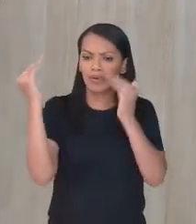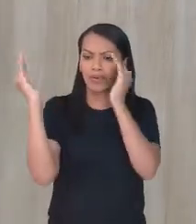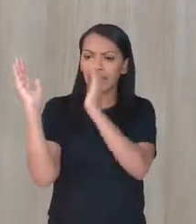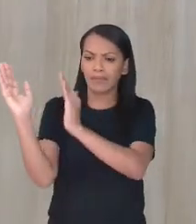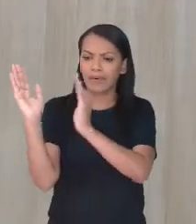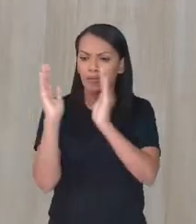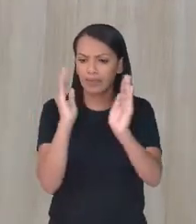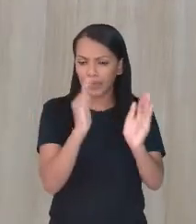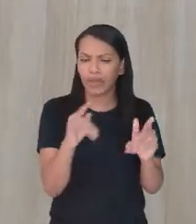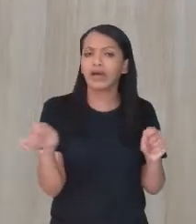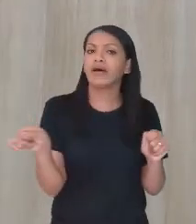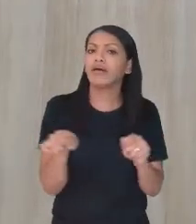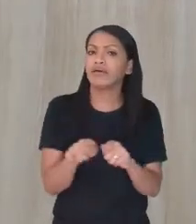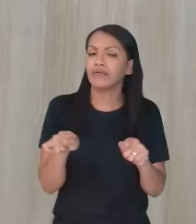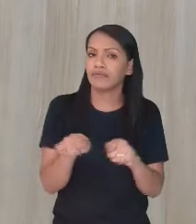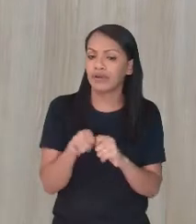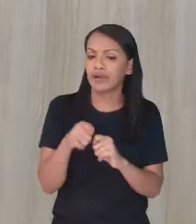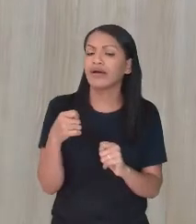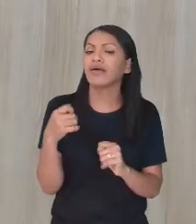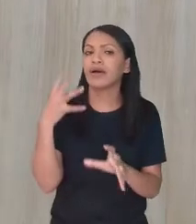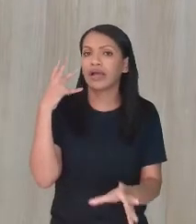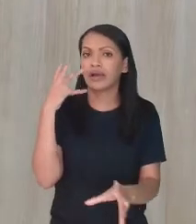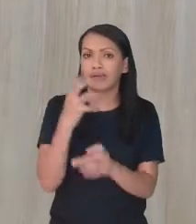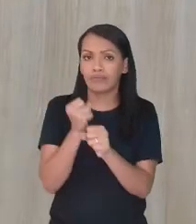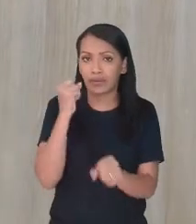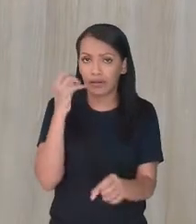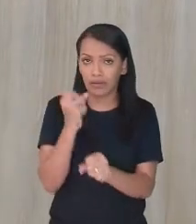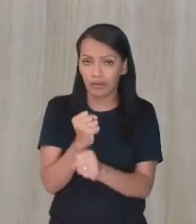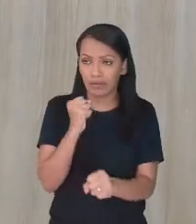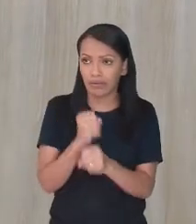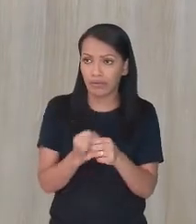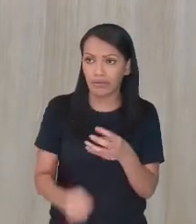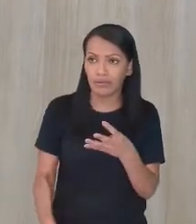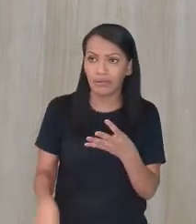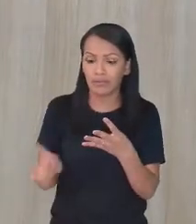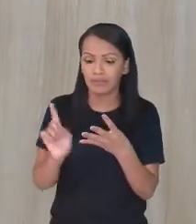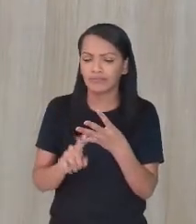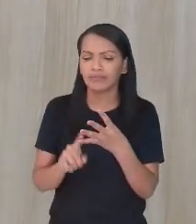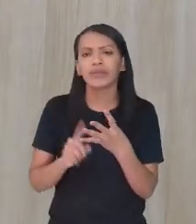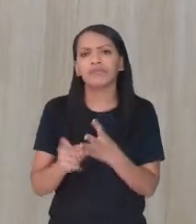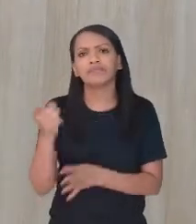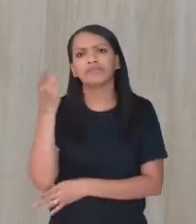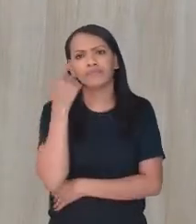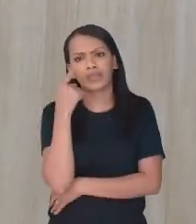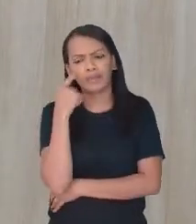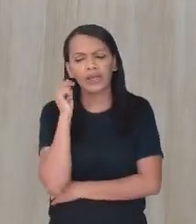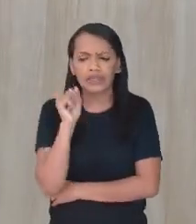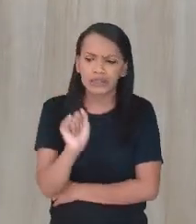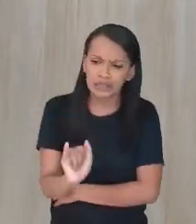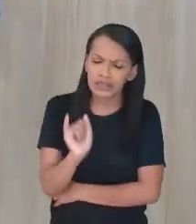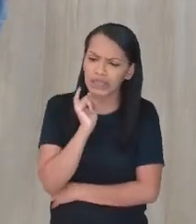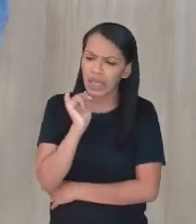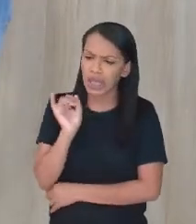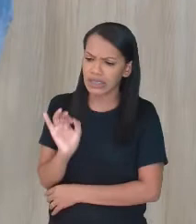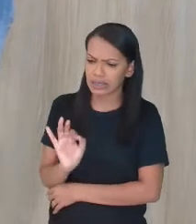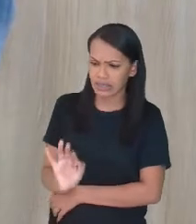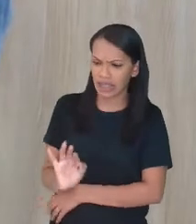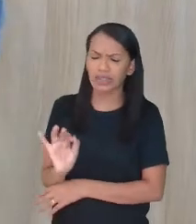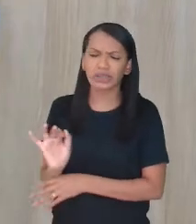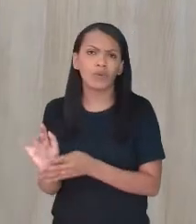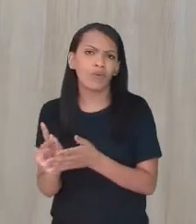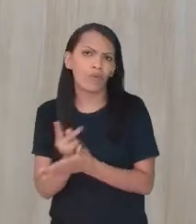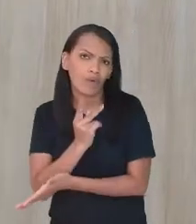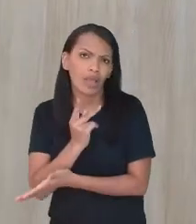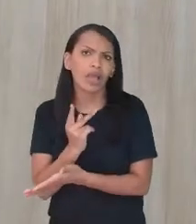gente executou o plano, que foi fazer os cálculos, e depois verificamos aí se o que a gente